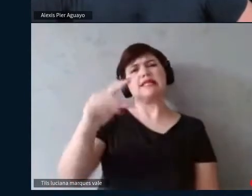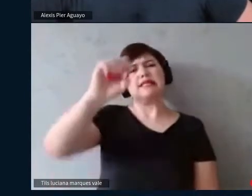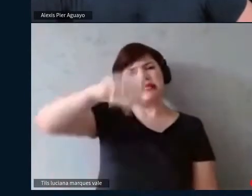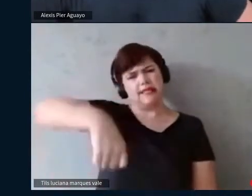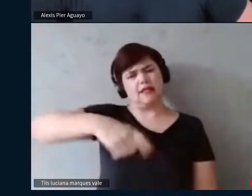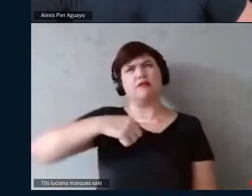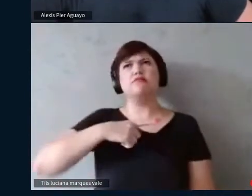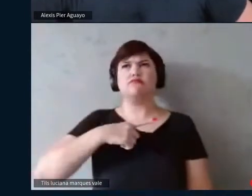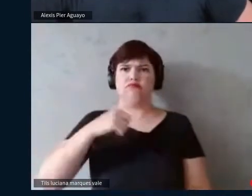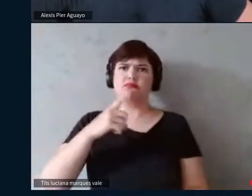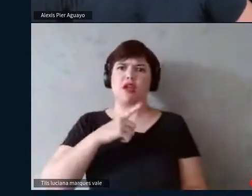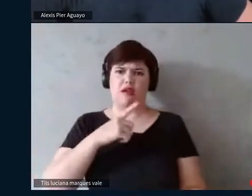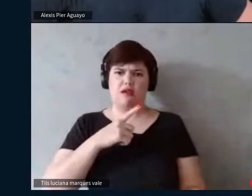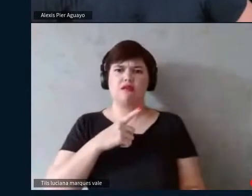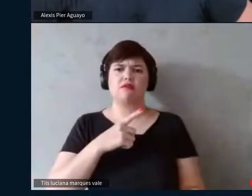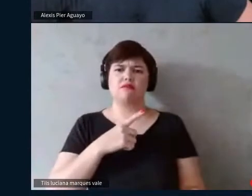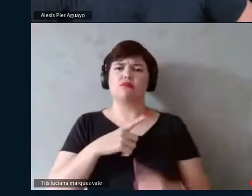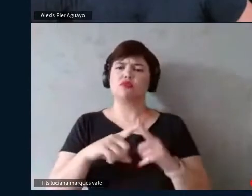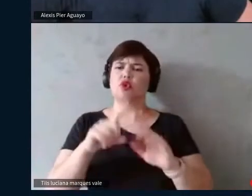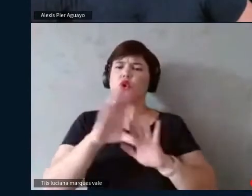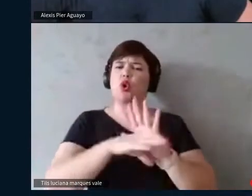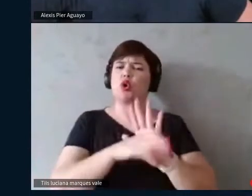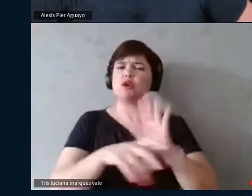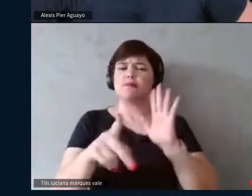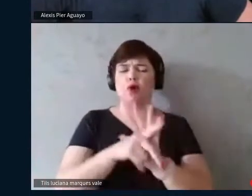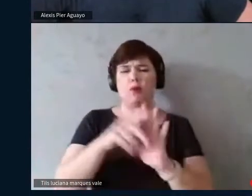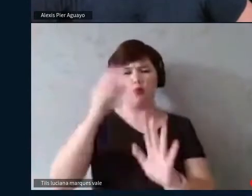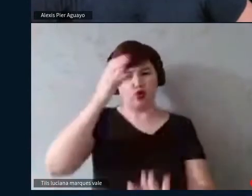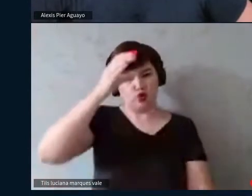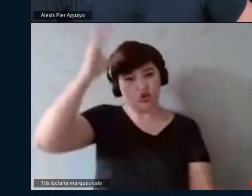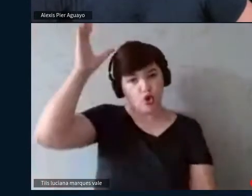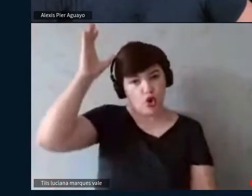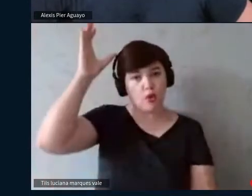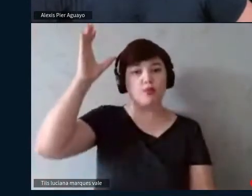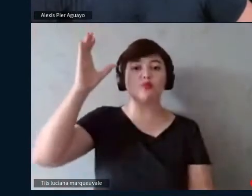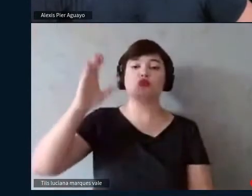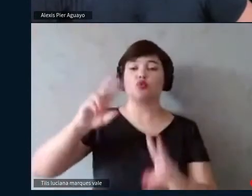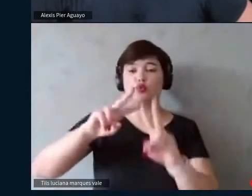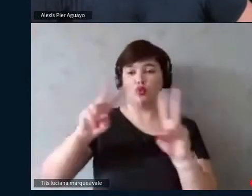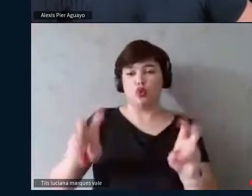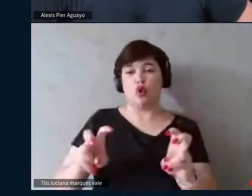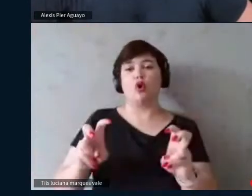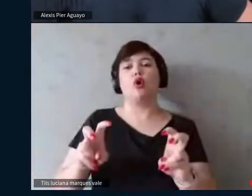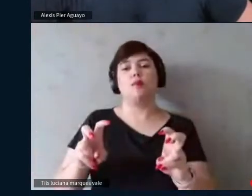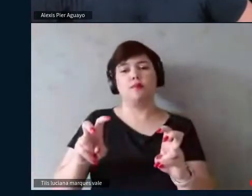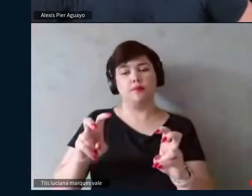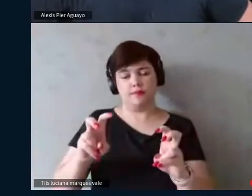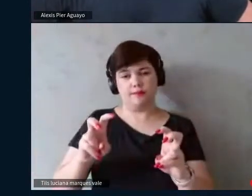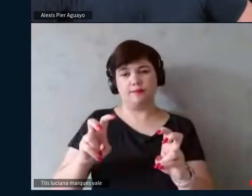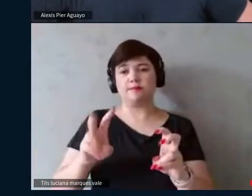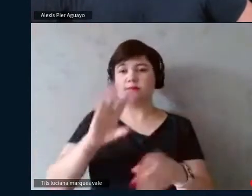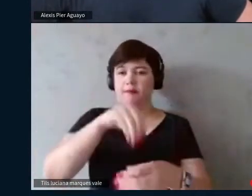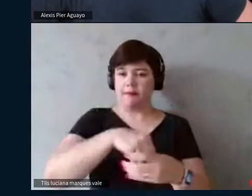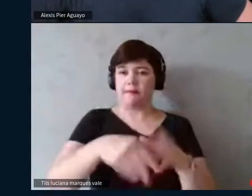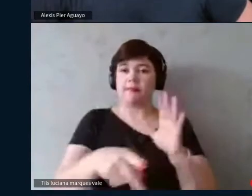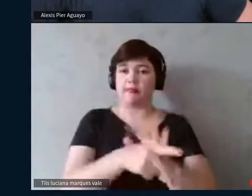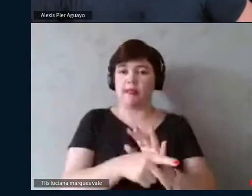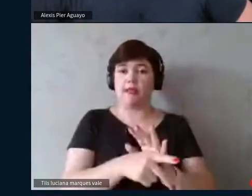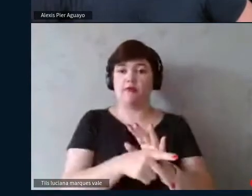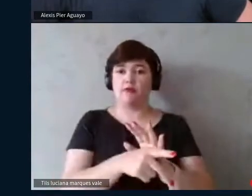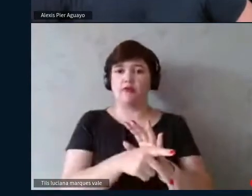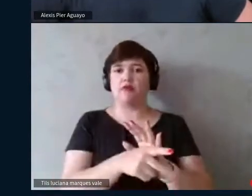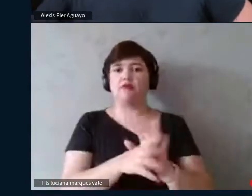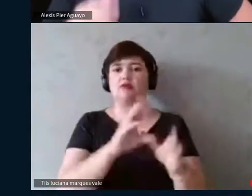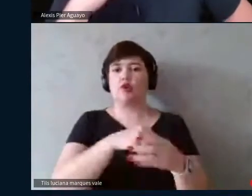bom... Você traz aí o conceito do Chomsky de competência, que é um paradigma, né, que está dentro ali